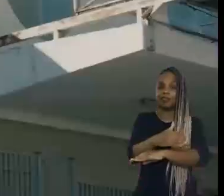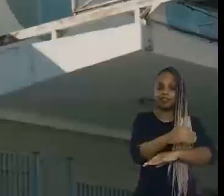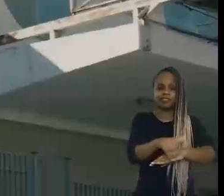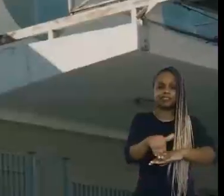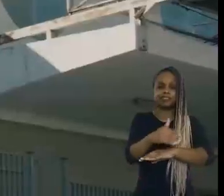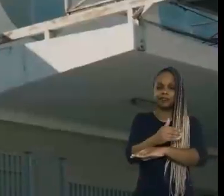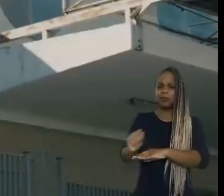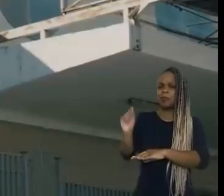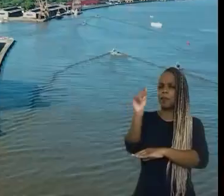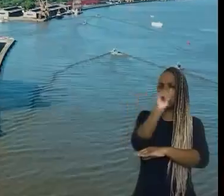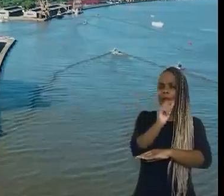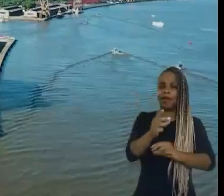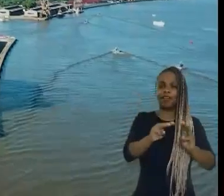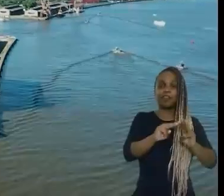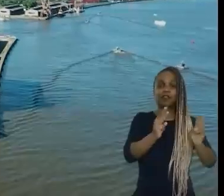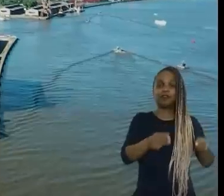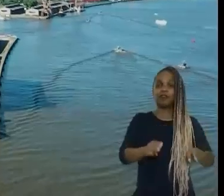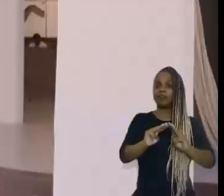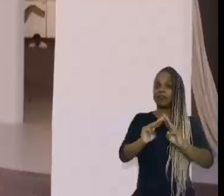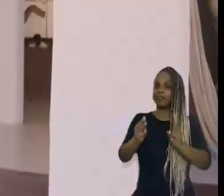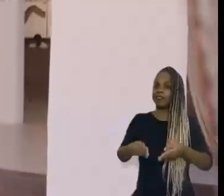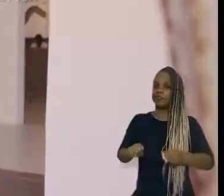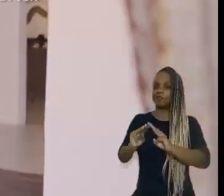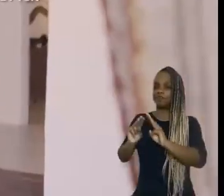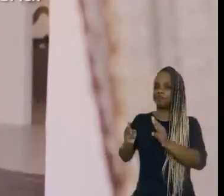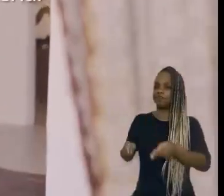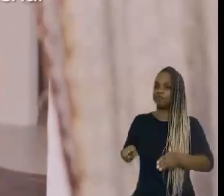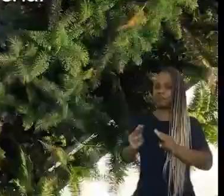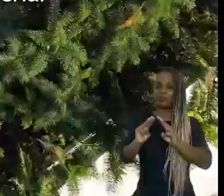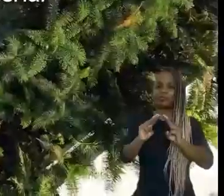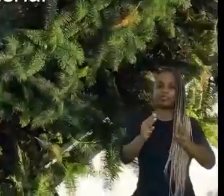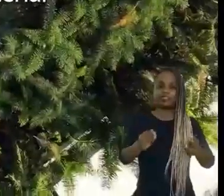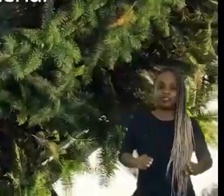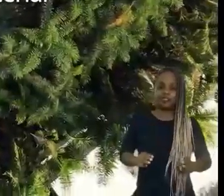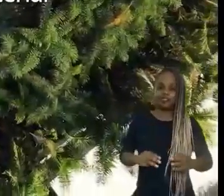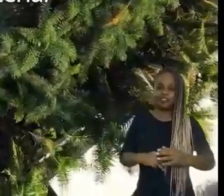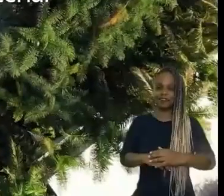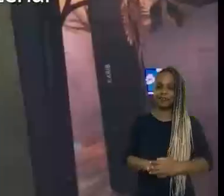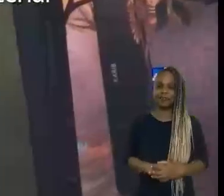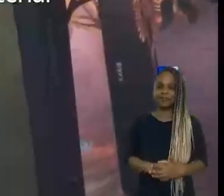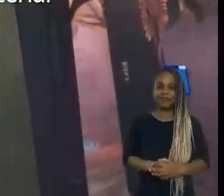das ruas e dos museus.